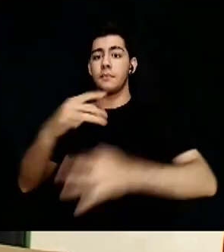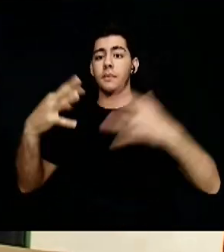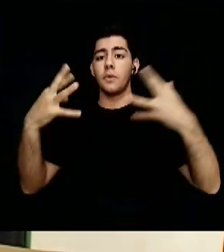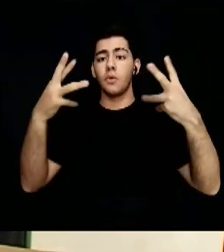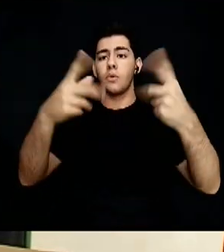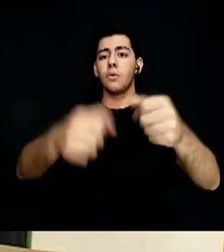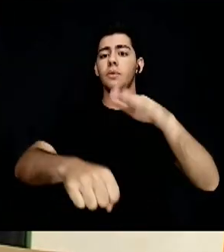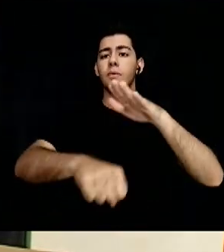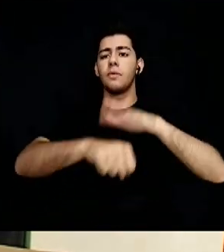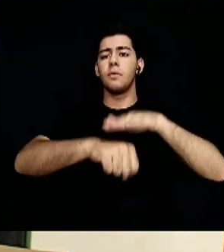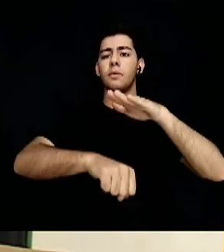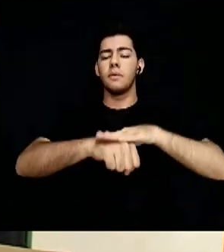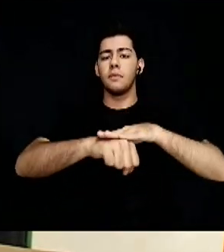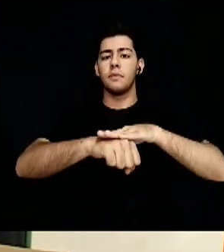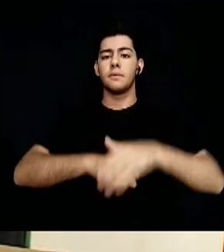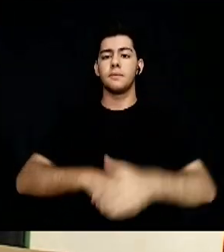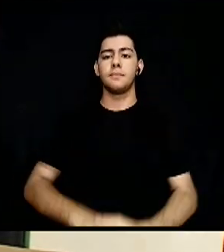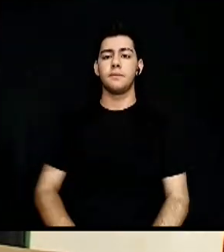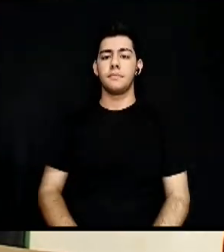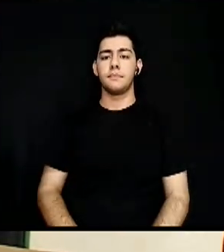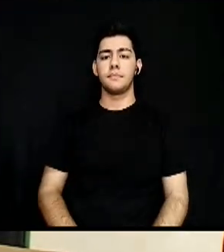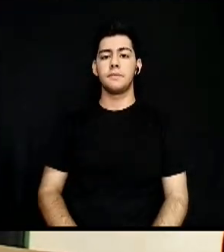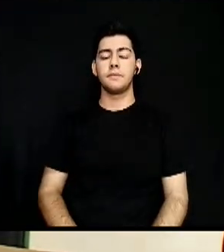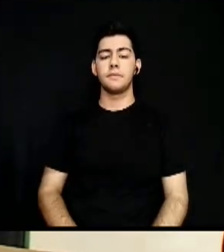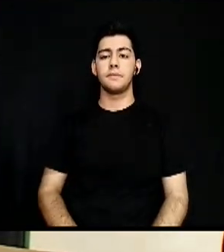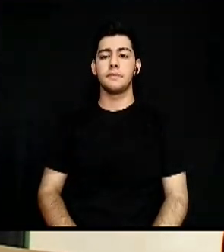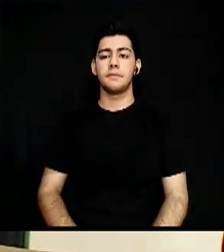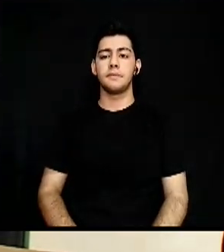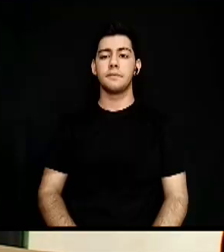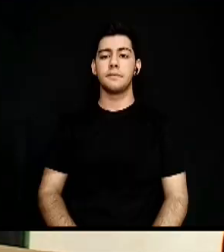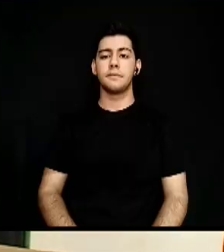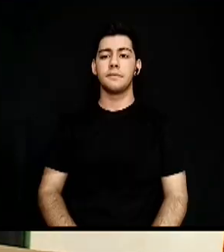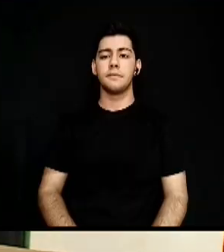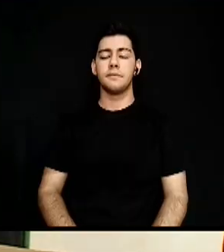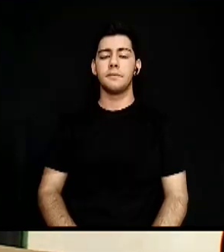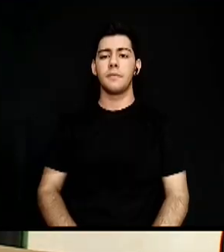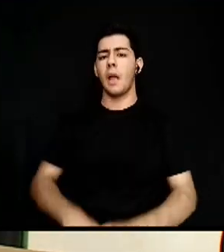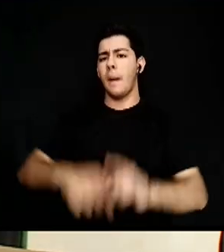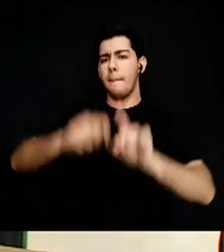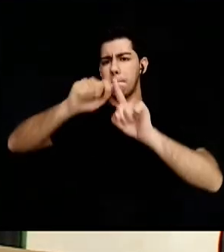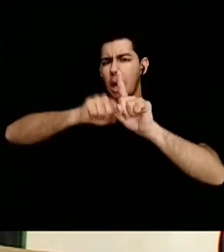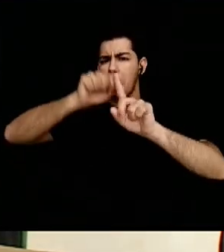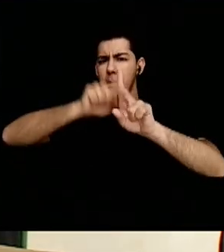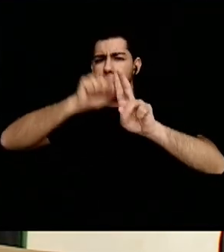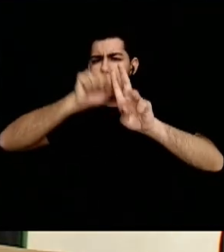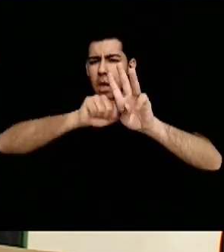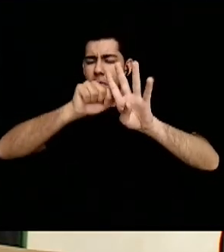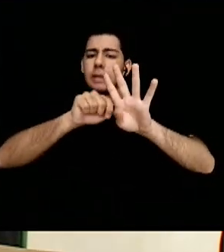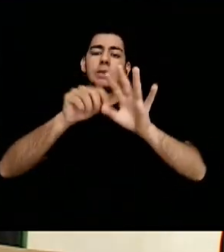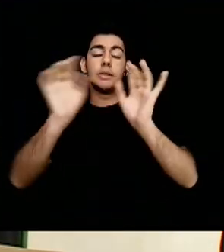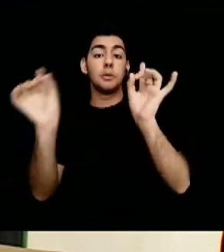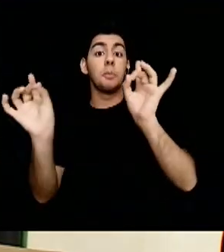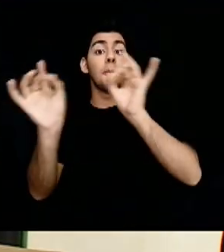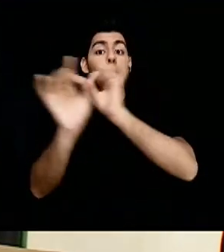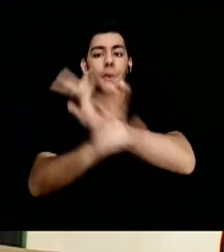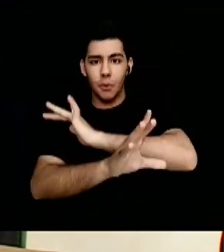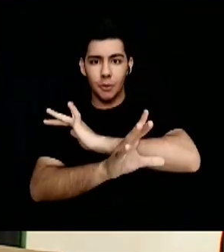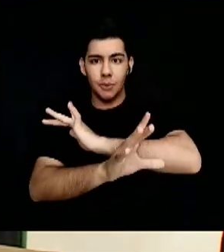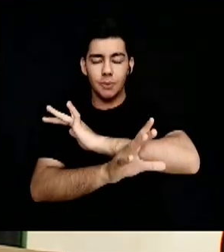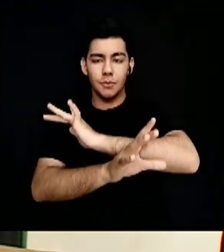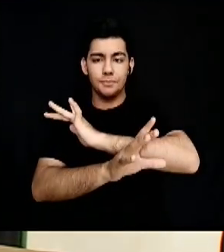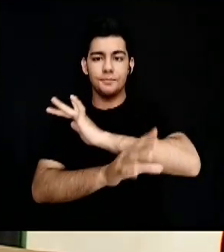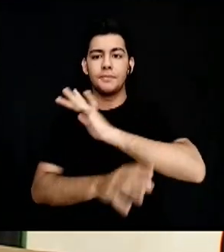dia, e aí vai chegar no final do trimestre, né, ou do semestre, e eu vou passar para todas